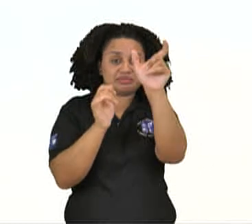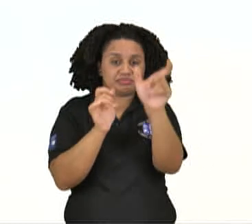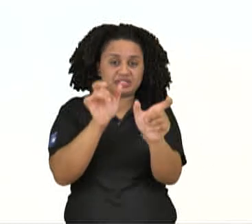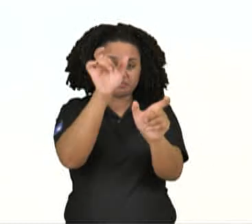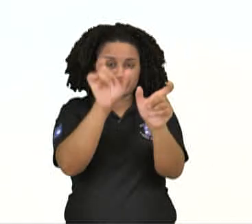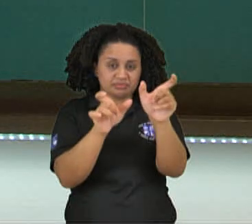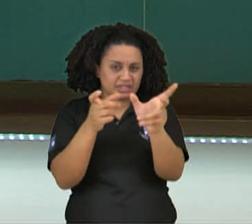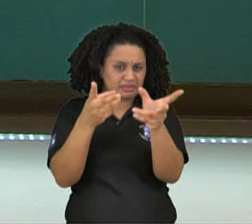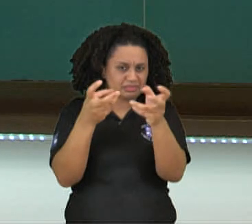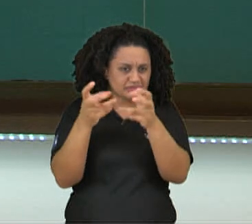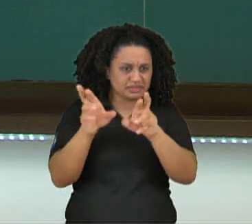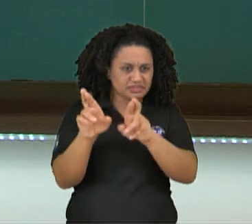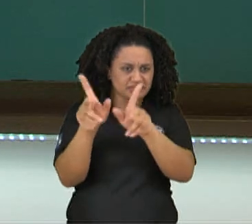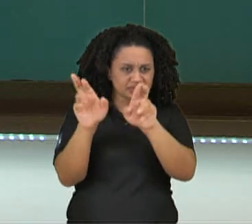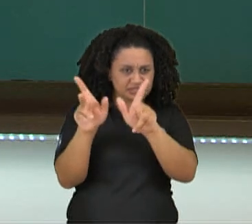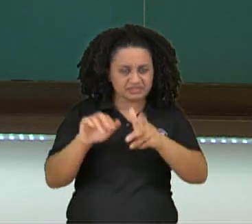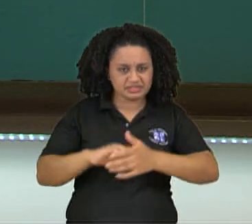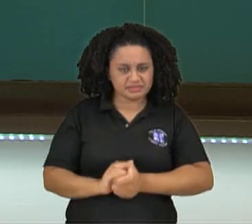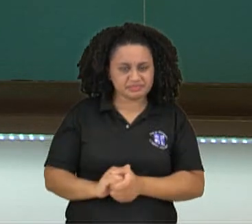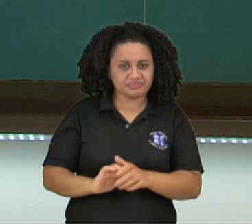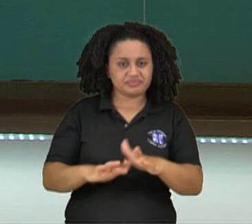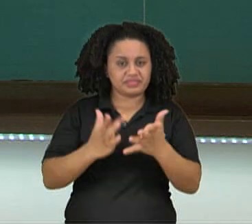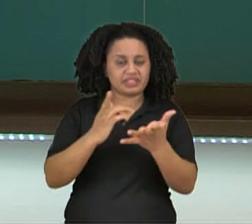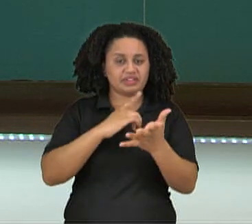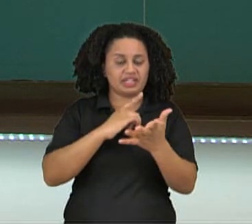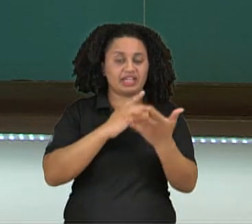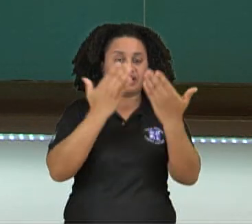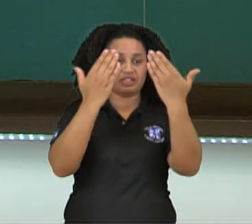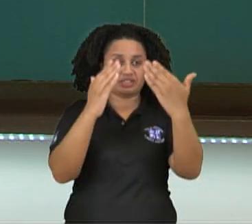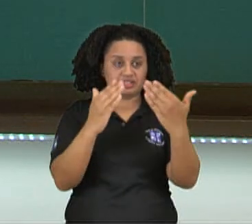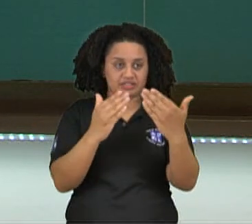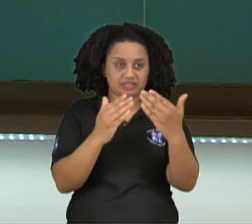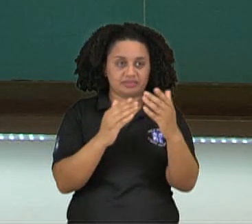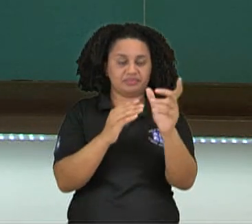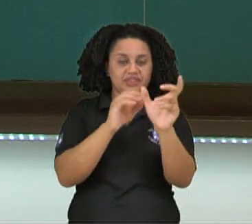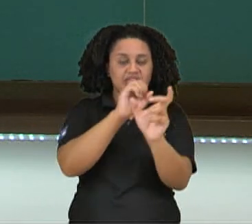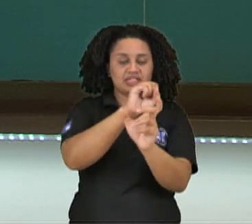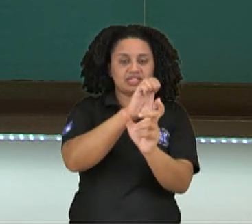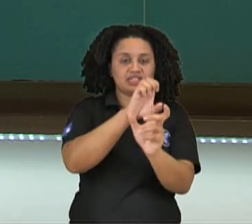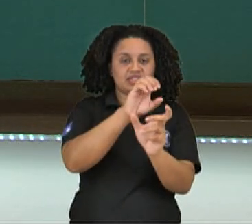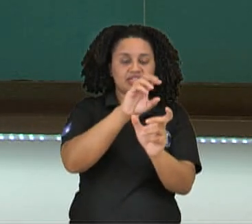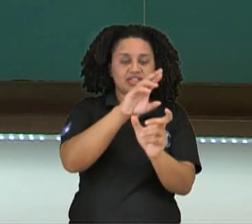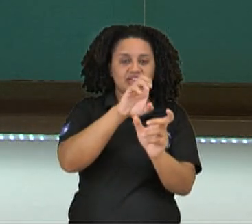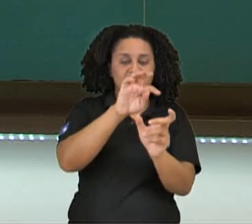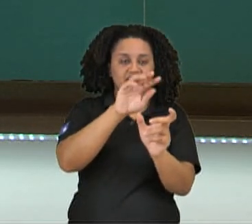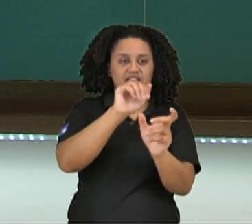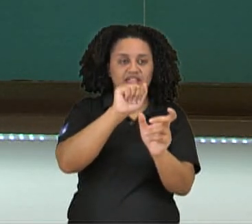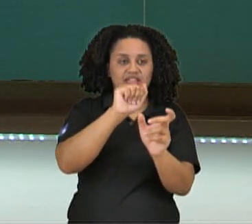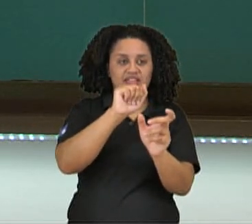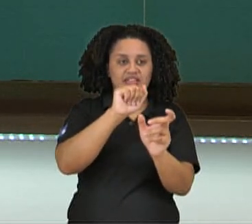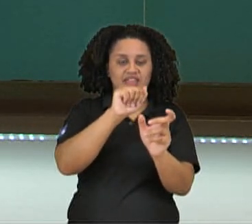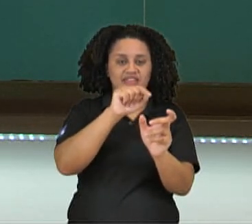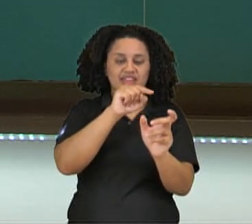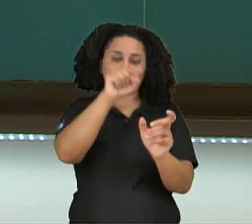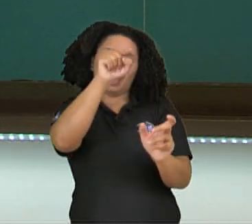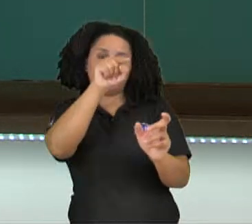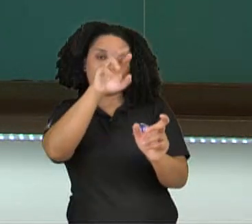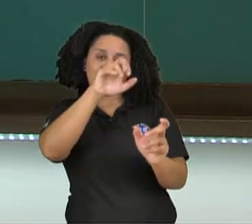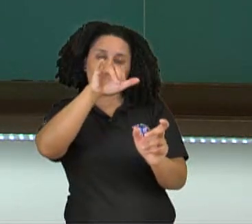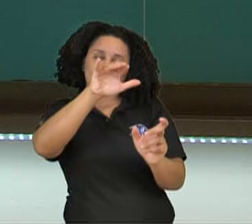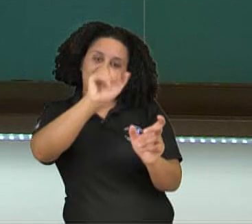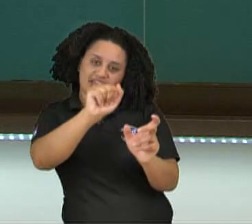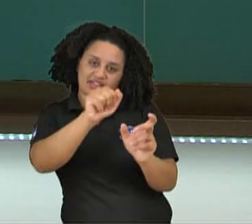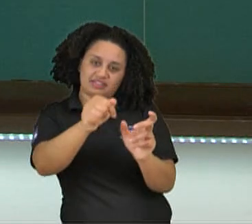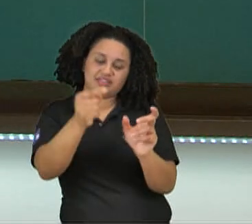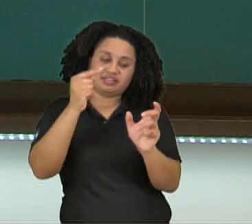Perceberam a diferença? Então, nós temos aqui que analisar. Ó, secretária é diferente de secretaria. Né? Secretária tem um